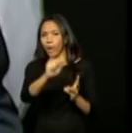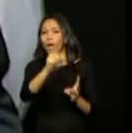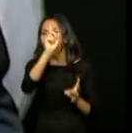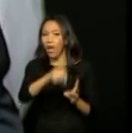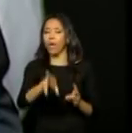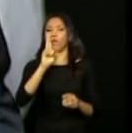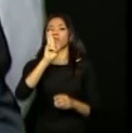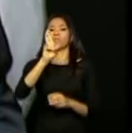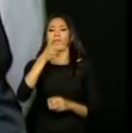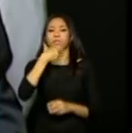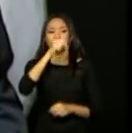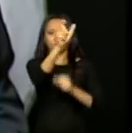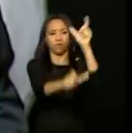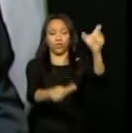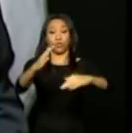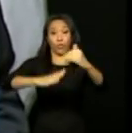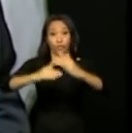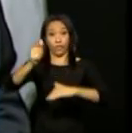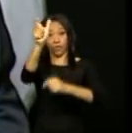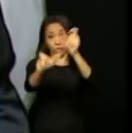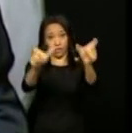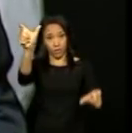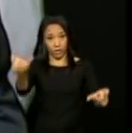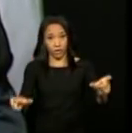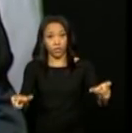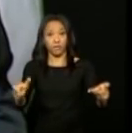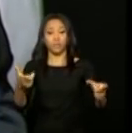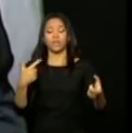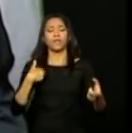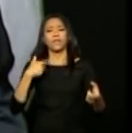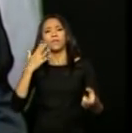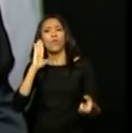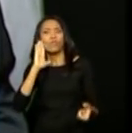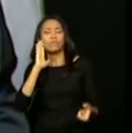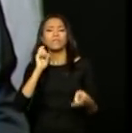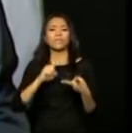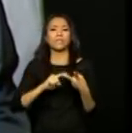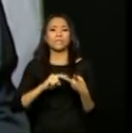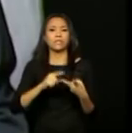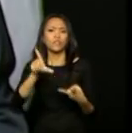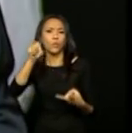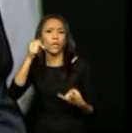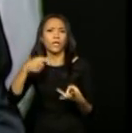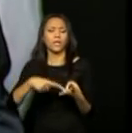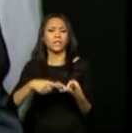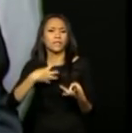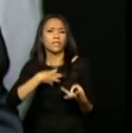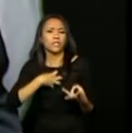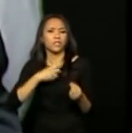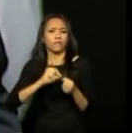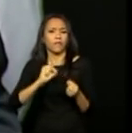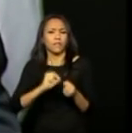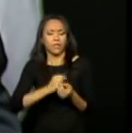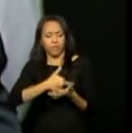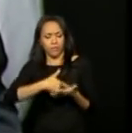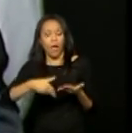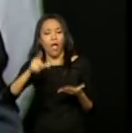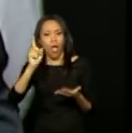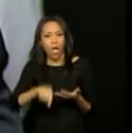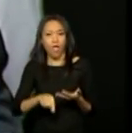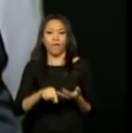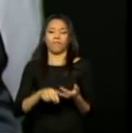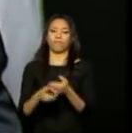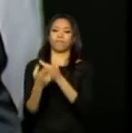cultura. Escolher o que ver, ouvir e sentir é papel do cidadão.